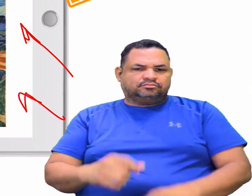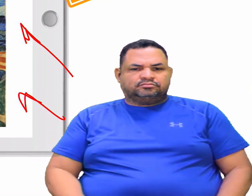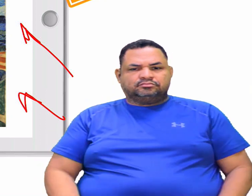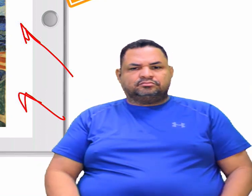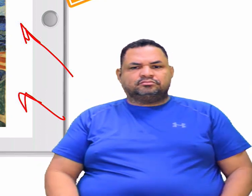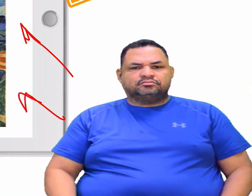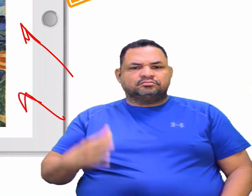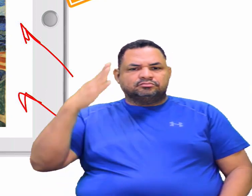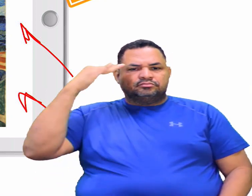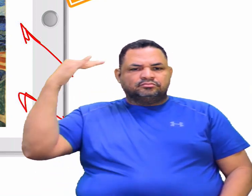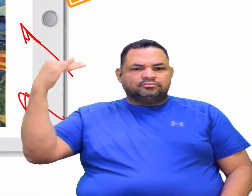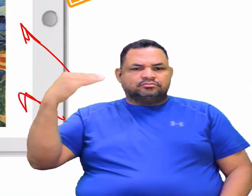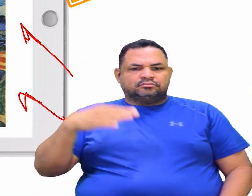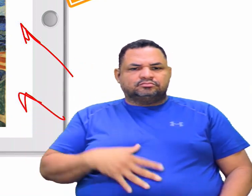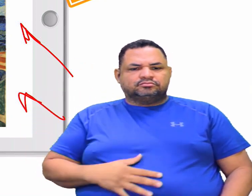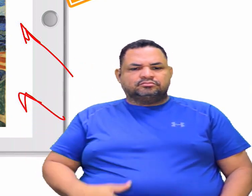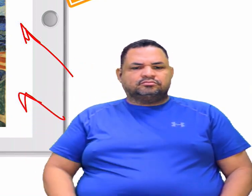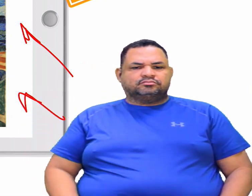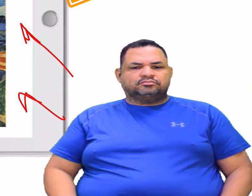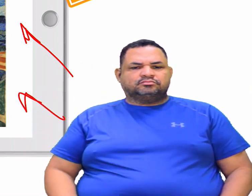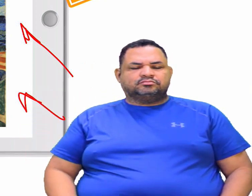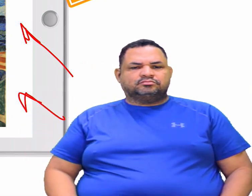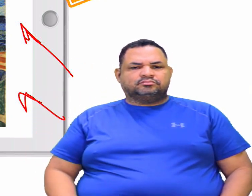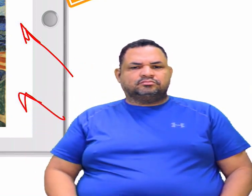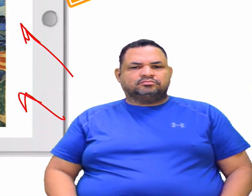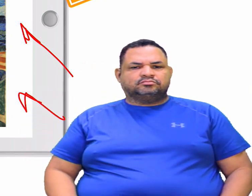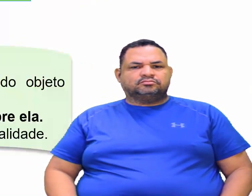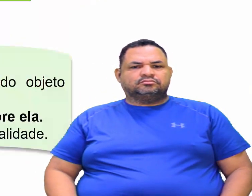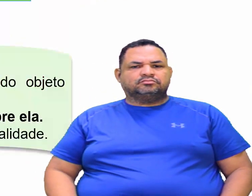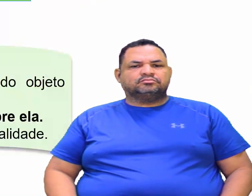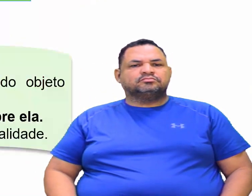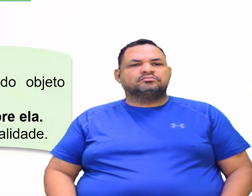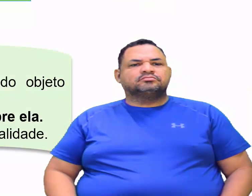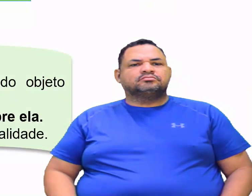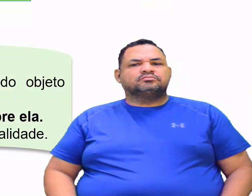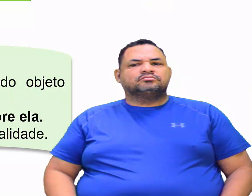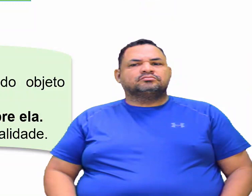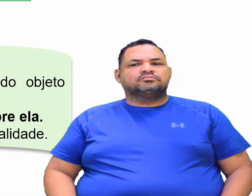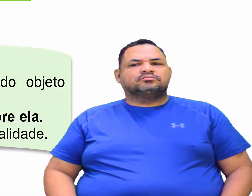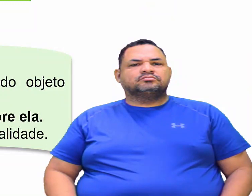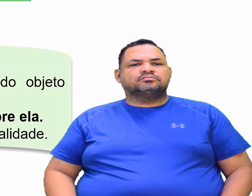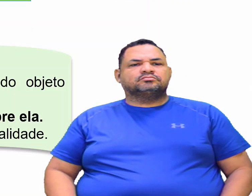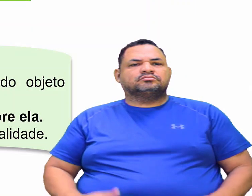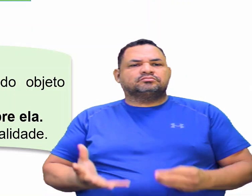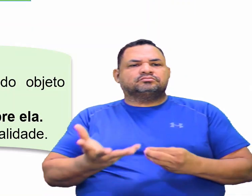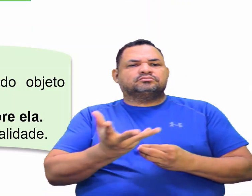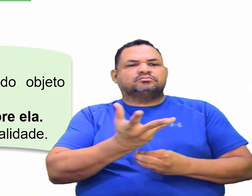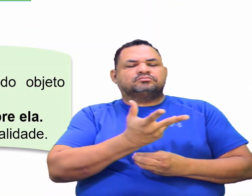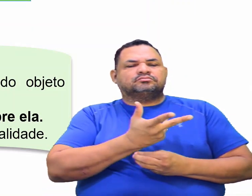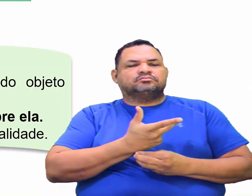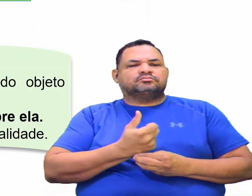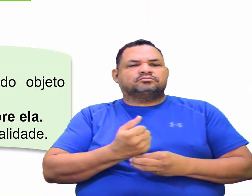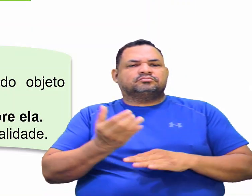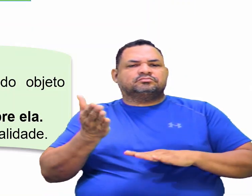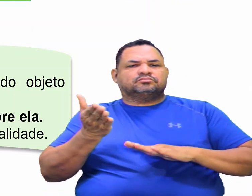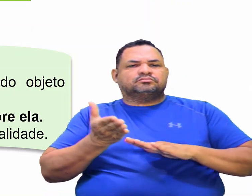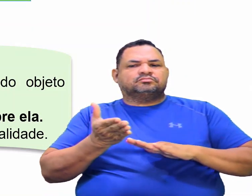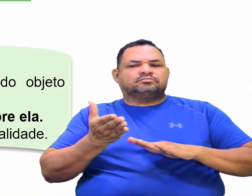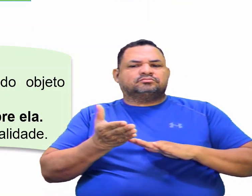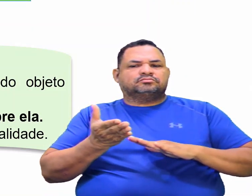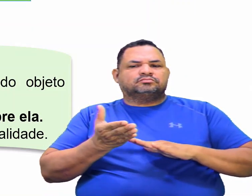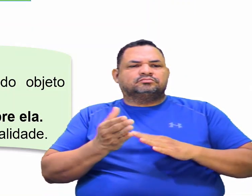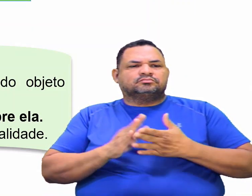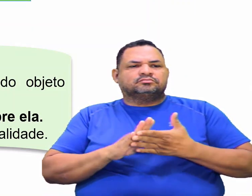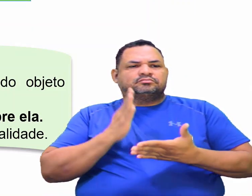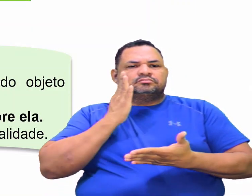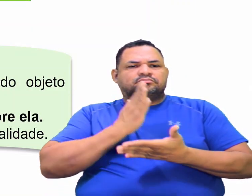mais famoso de tudo aí o grito né Vamos lá a arte contemporânea surgida na